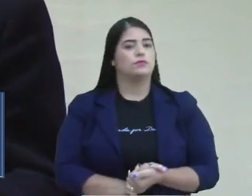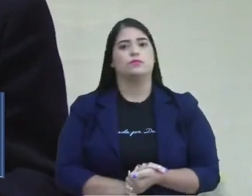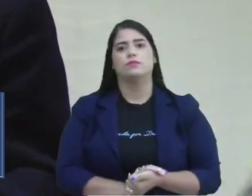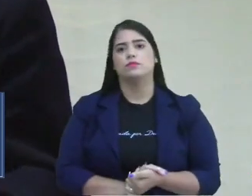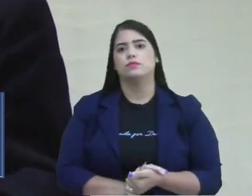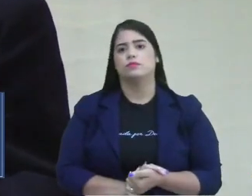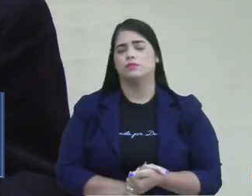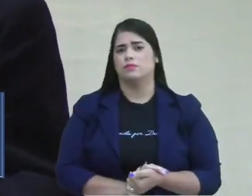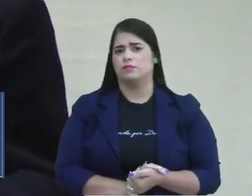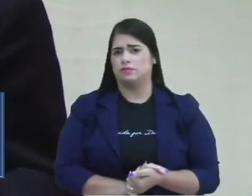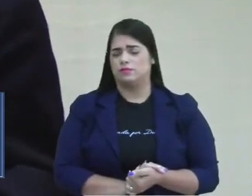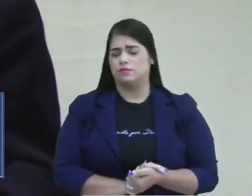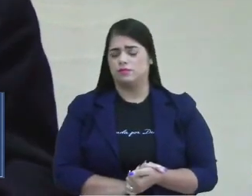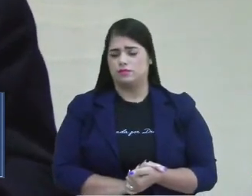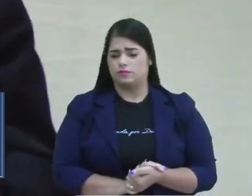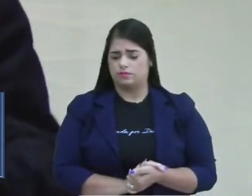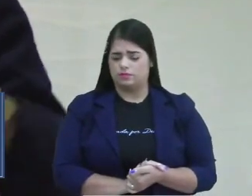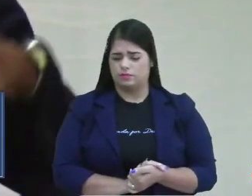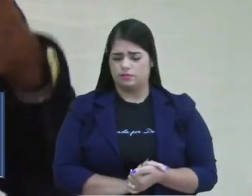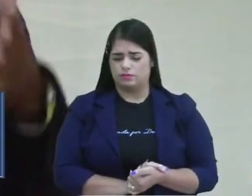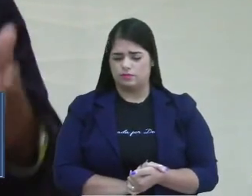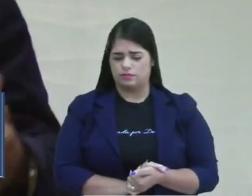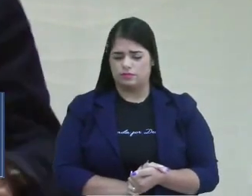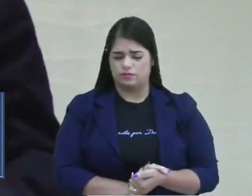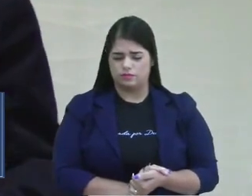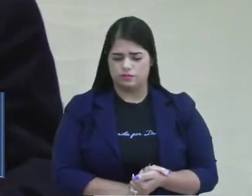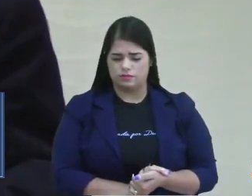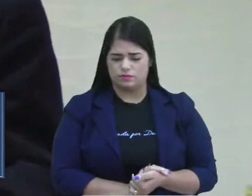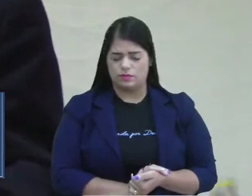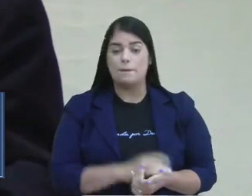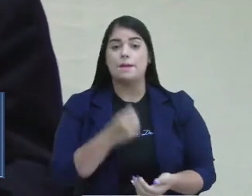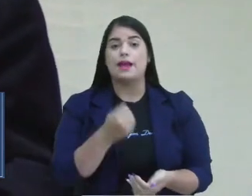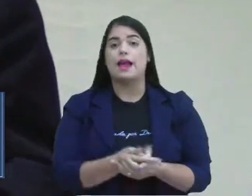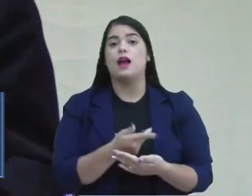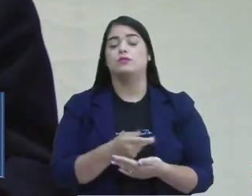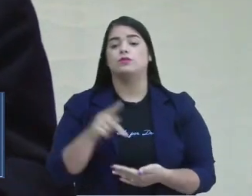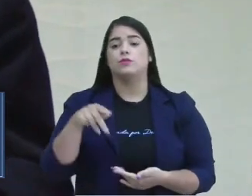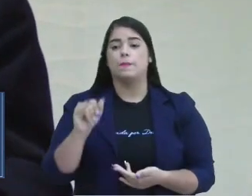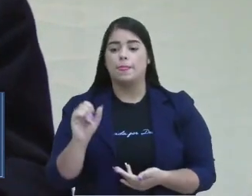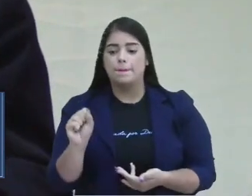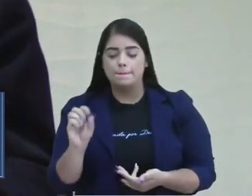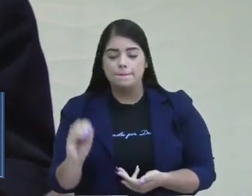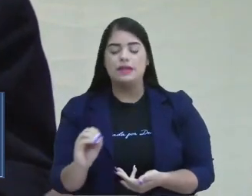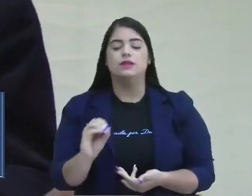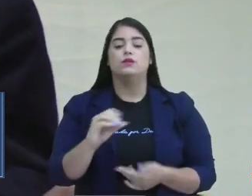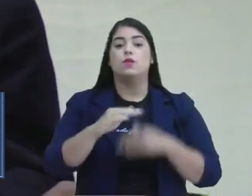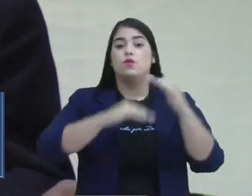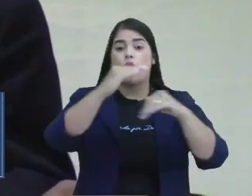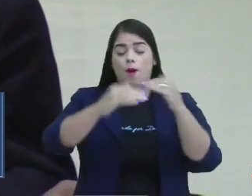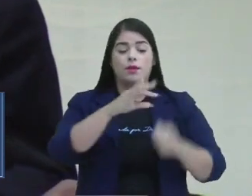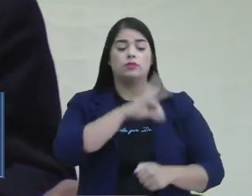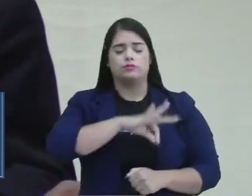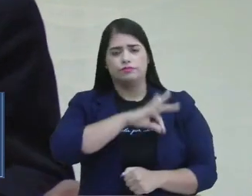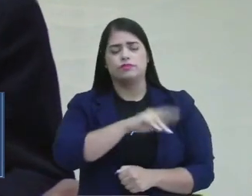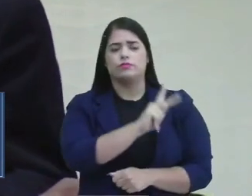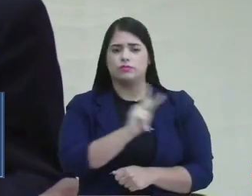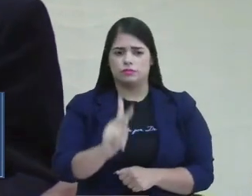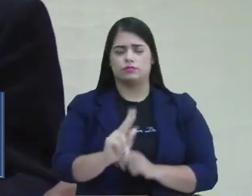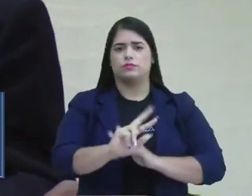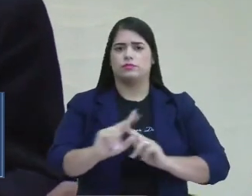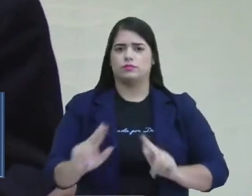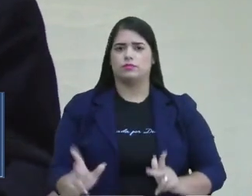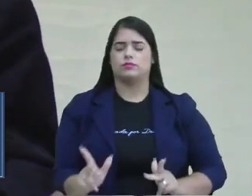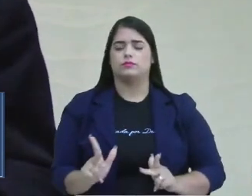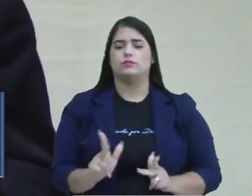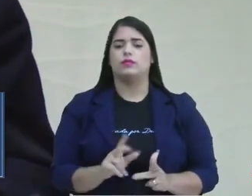prefeito, que tem boa vontade de pagar o piso, de pagar o aumento da carreira dos professores,